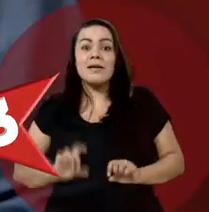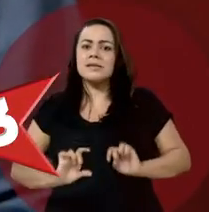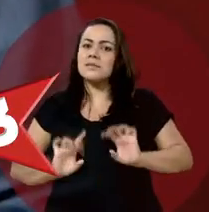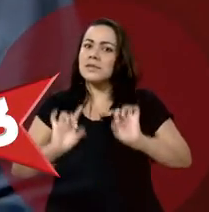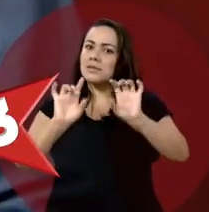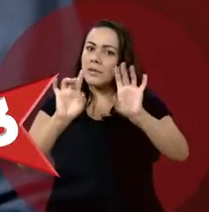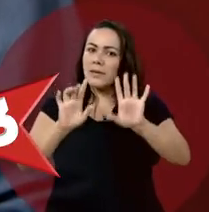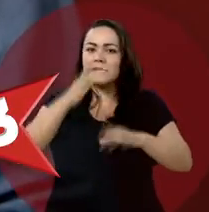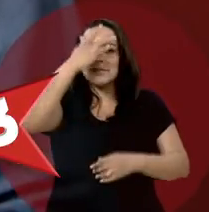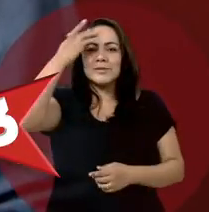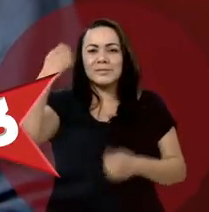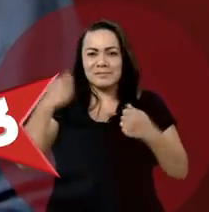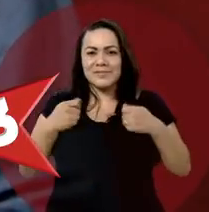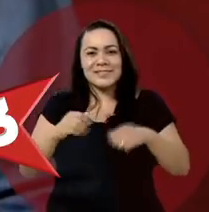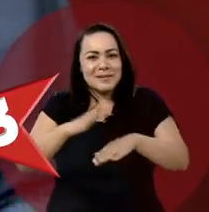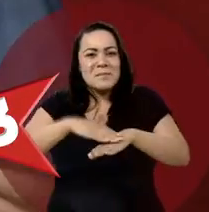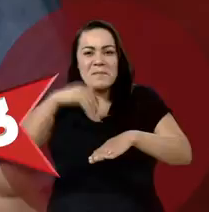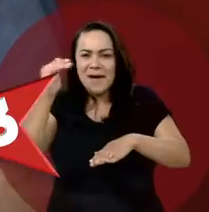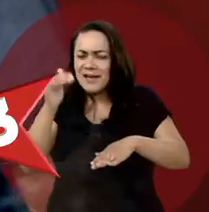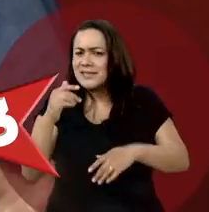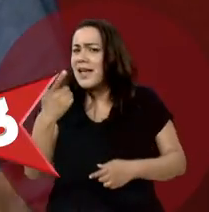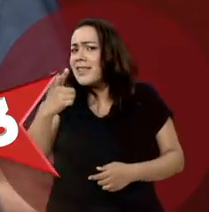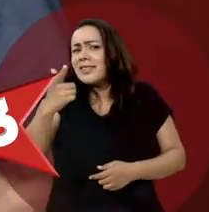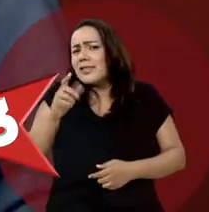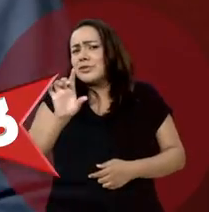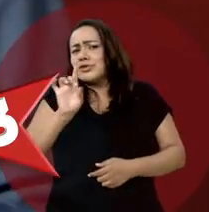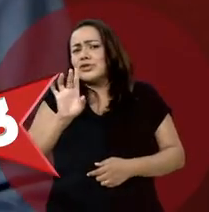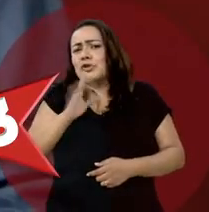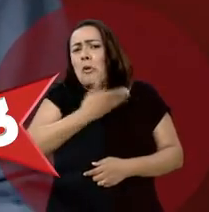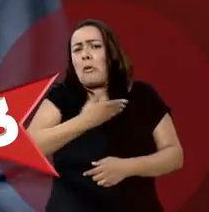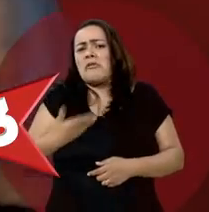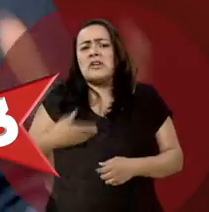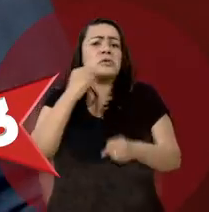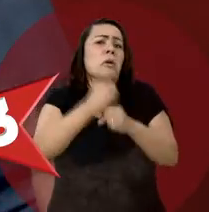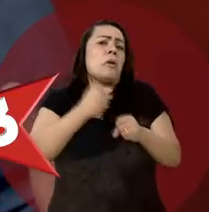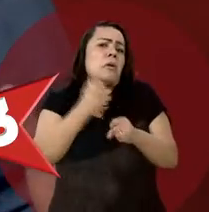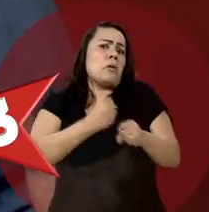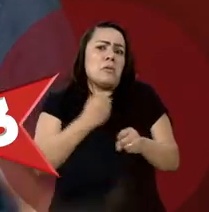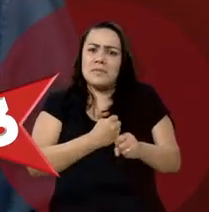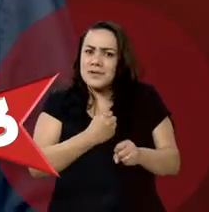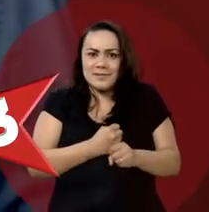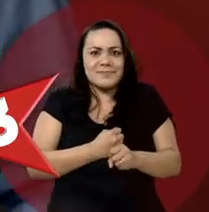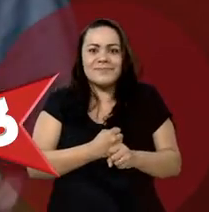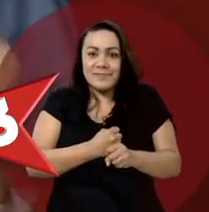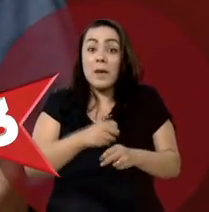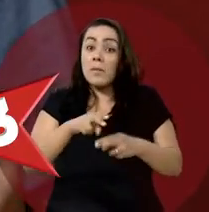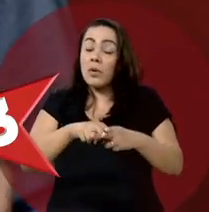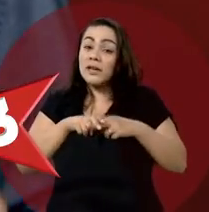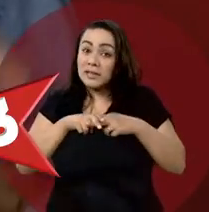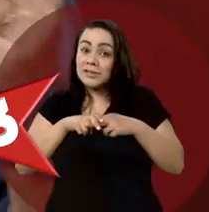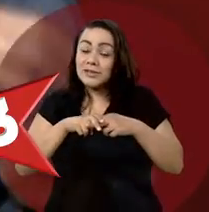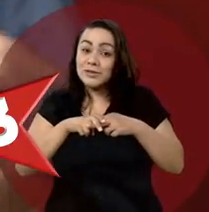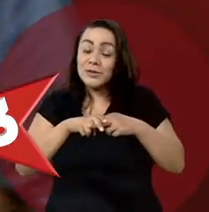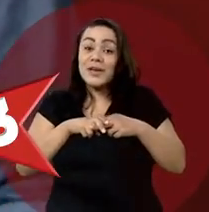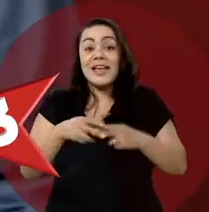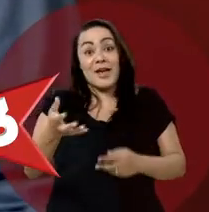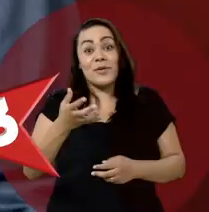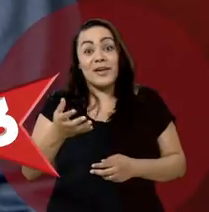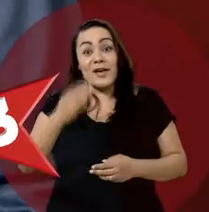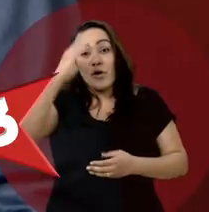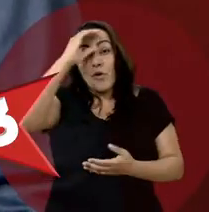especialmente para os mais necessitados não será portanto apenas um governo de obras para isso